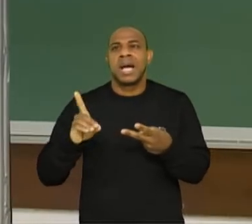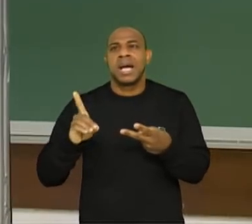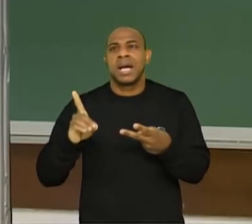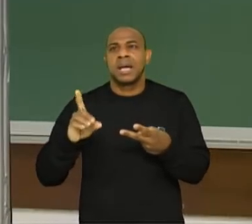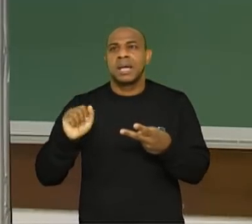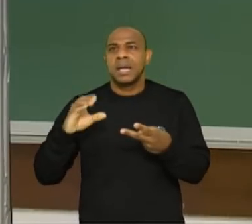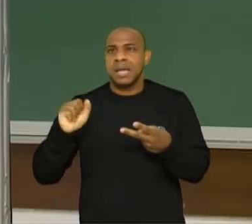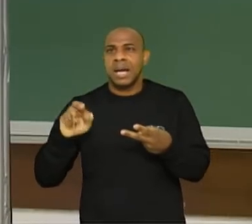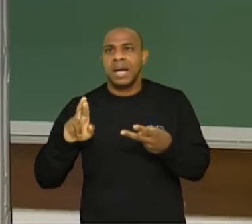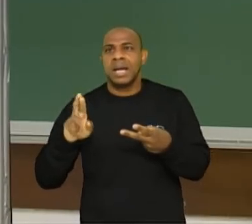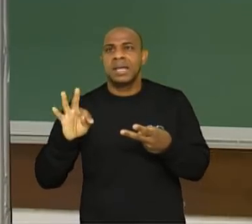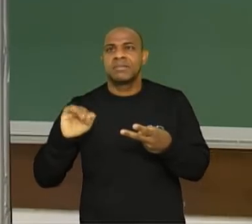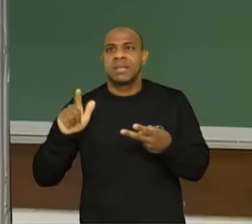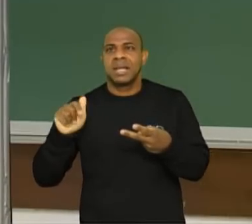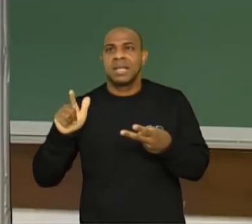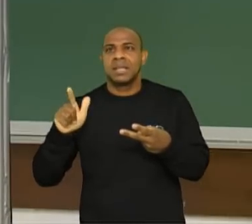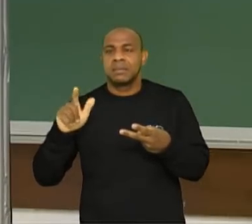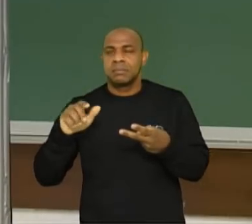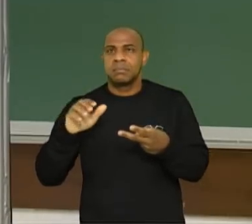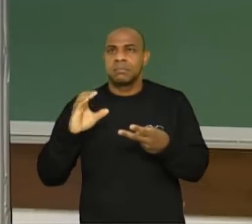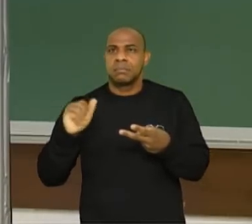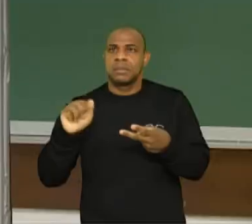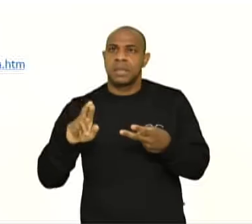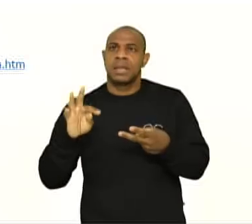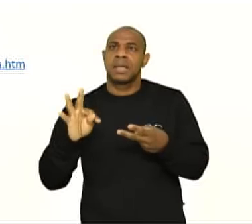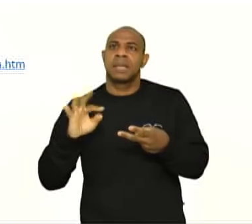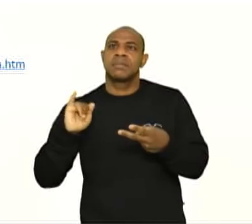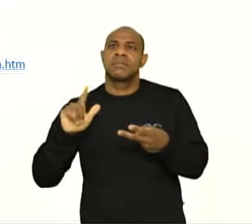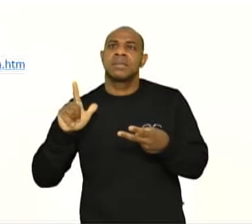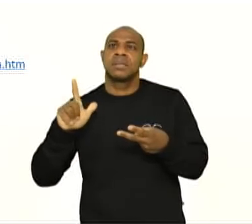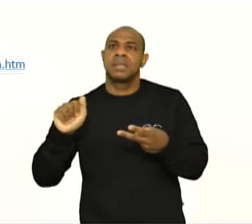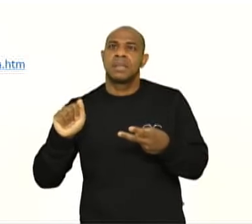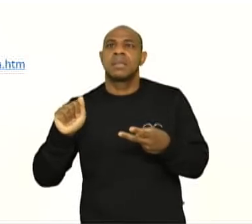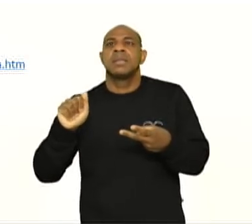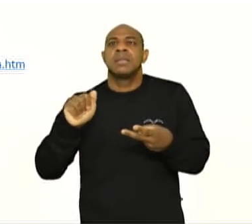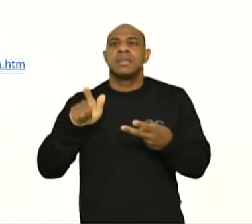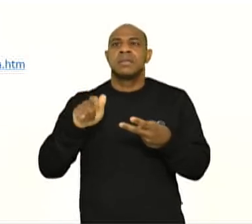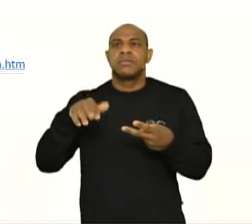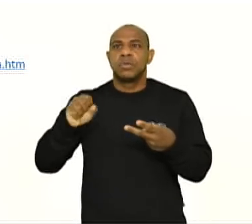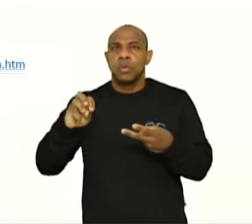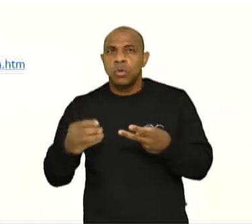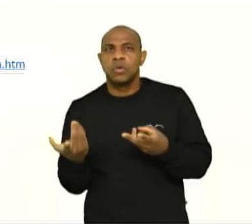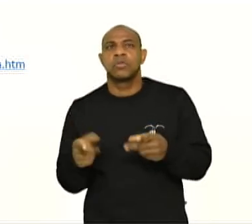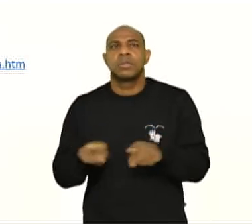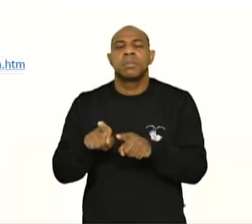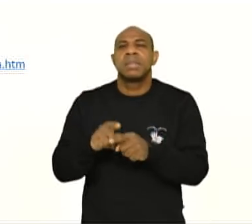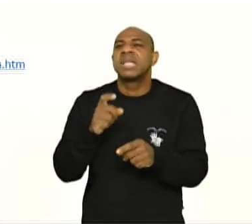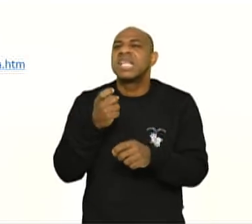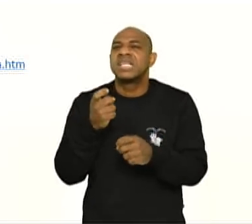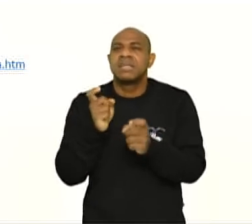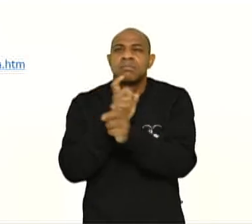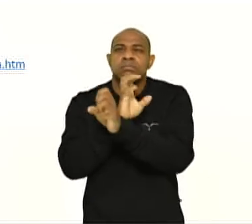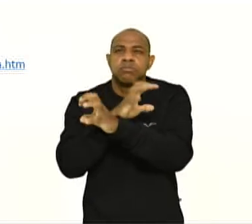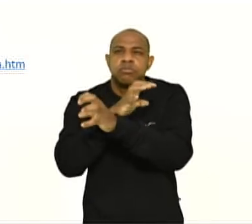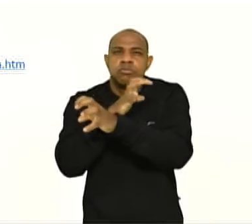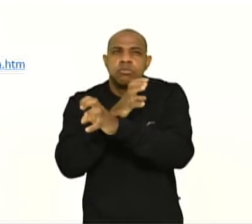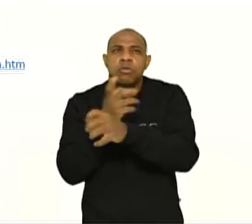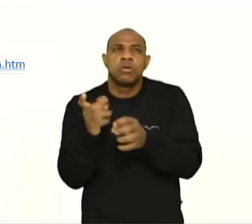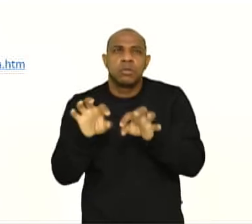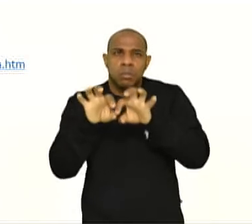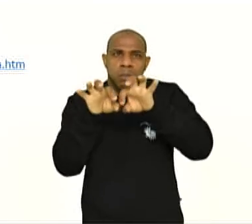né? Ele vai formar o que a gente vai chamar de órgão. Tá aqui um ossinho, né, sei lá, provavelmente de um fêmur,